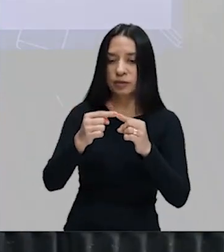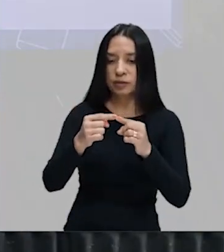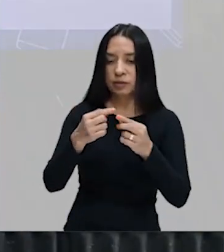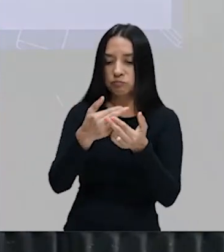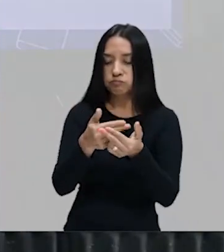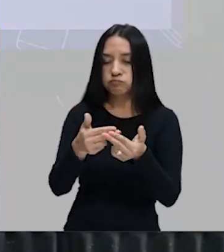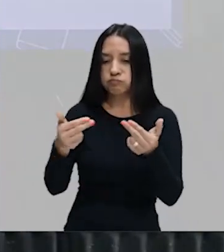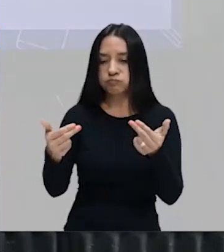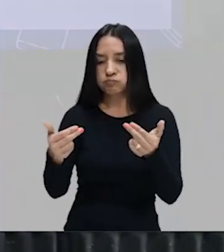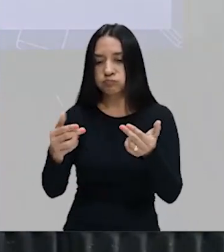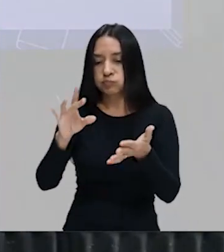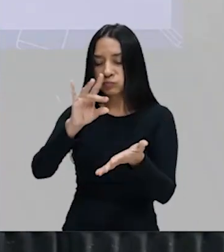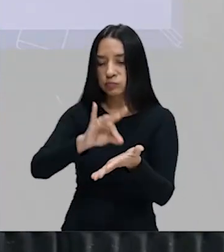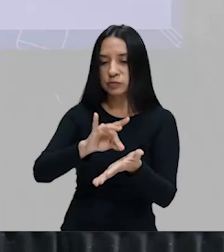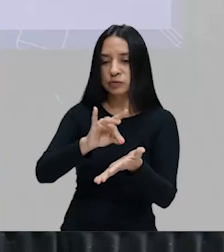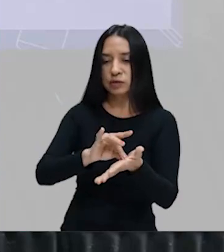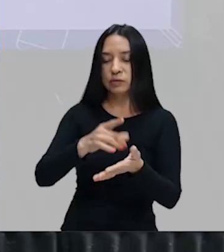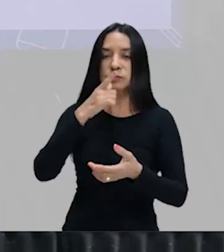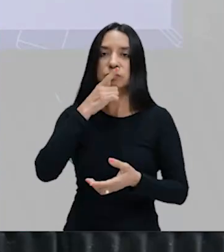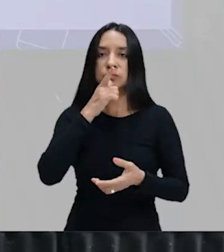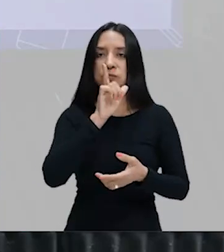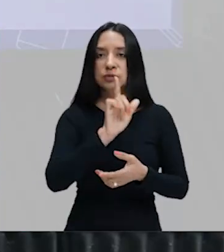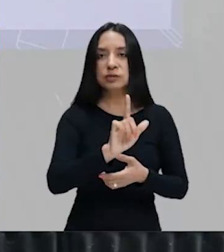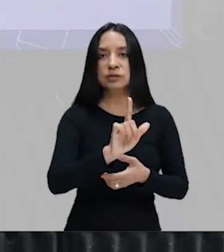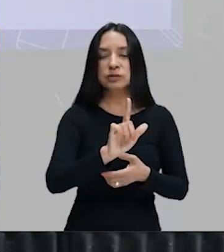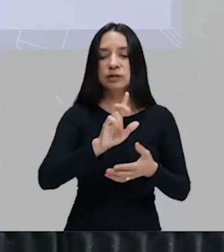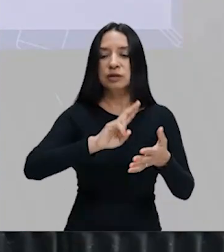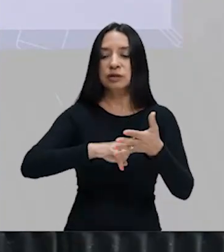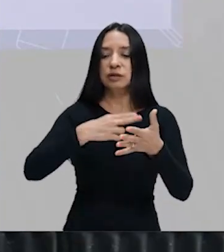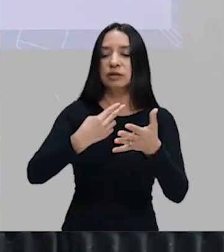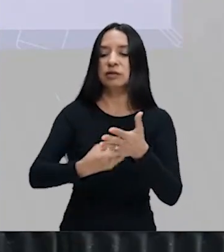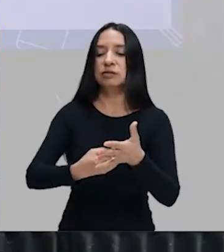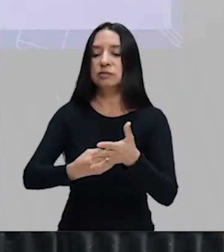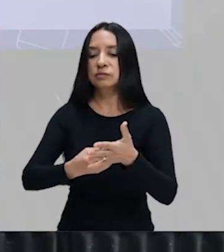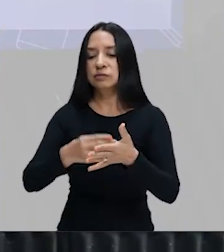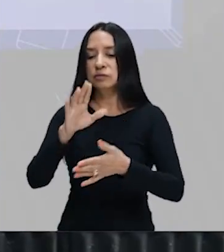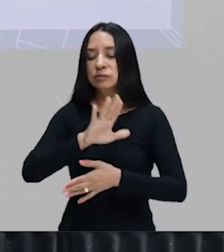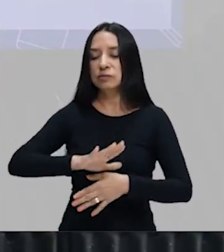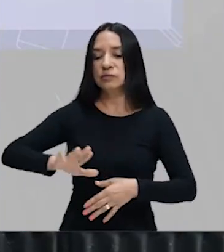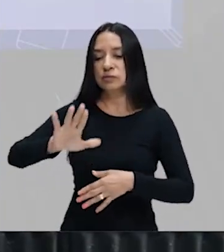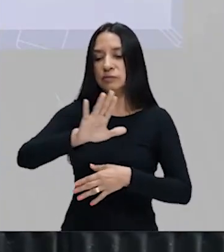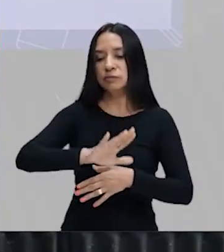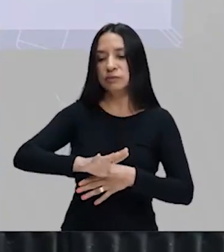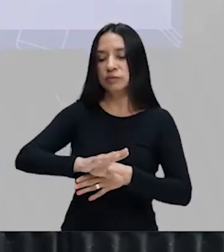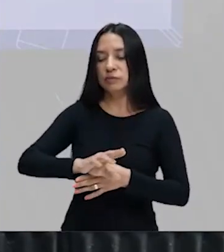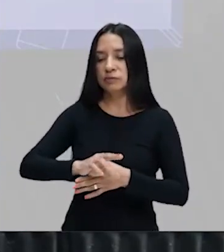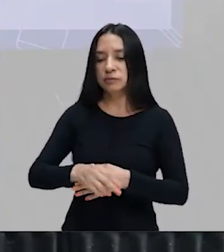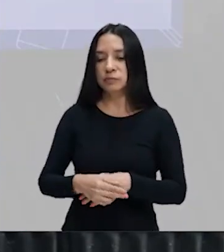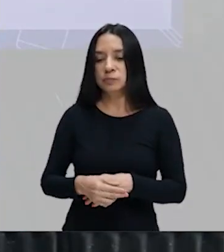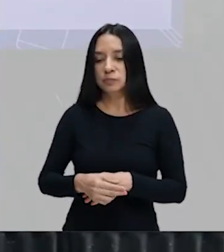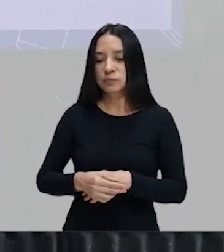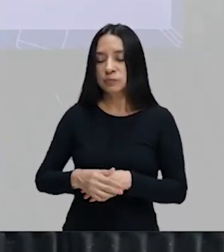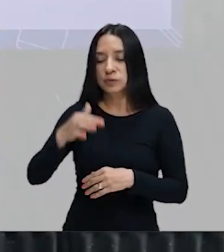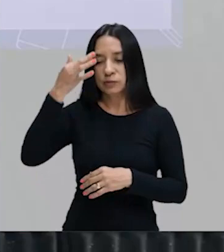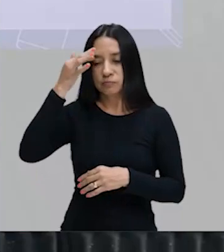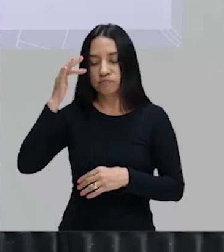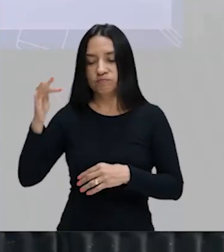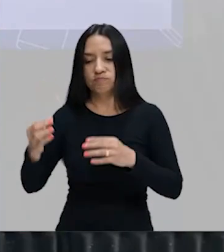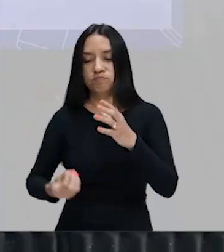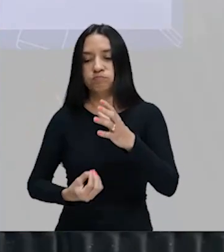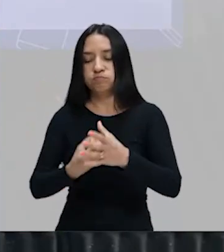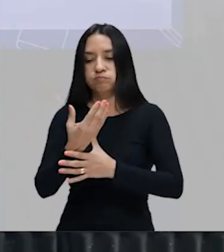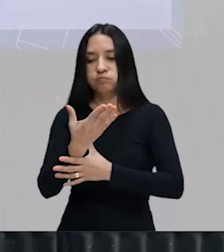aí válido para a gente conseguir traduzir esse ambiente da reflexão filosófica no surgimento da filosofia,